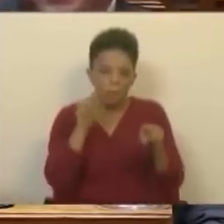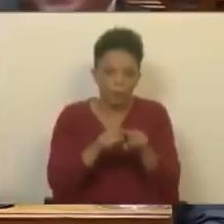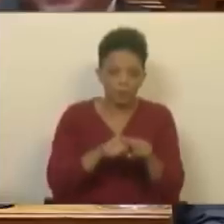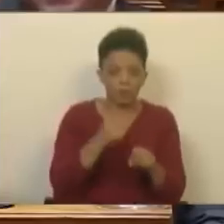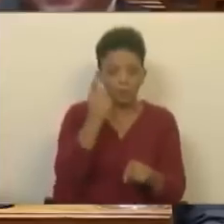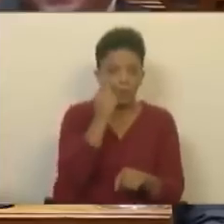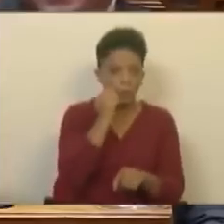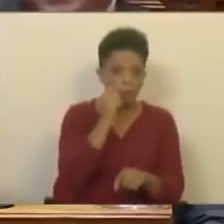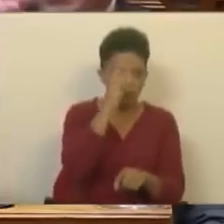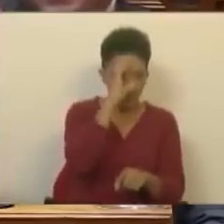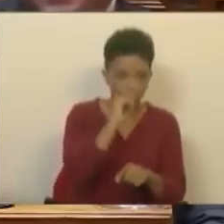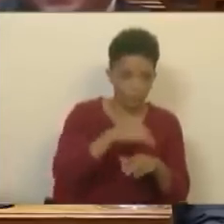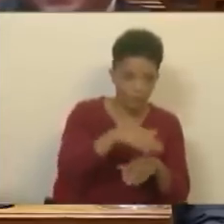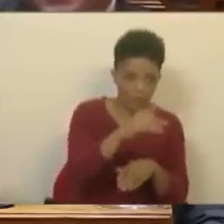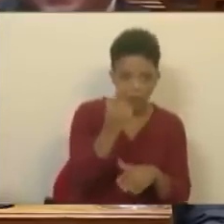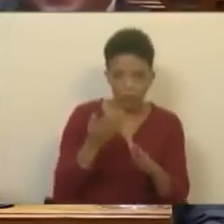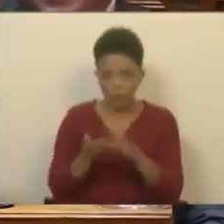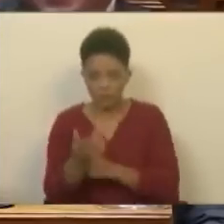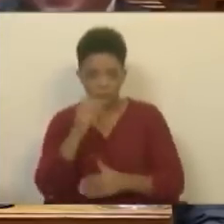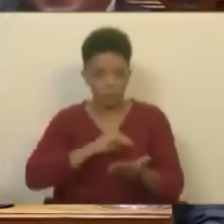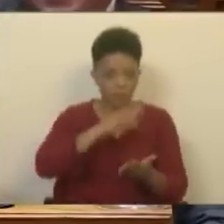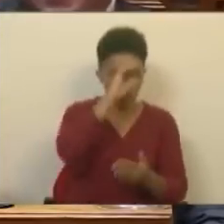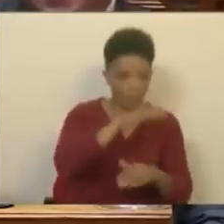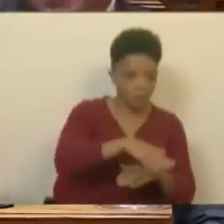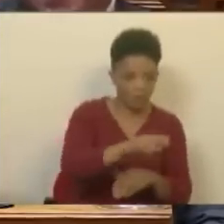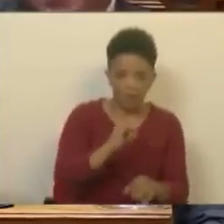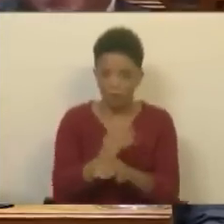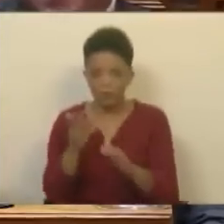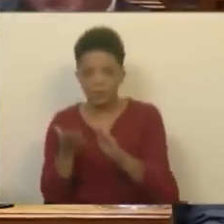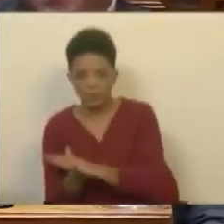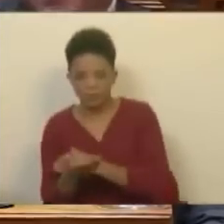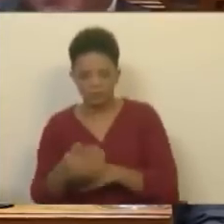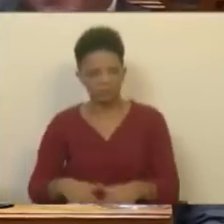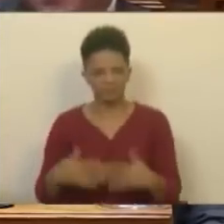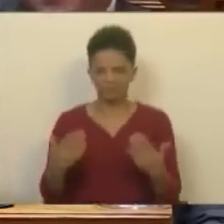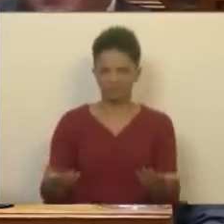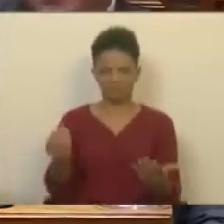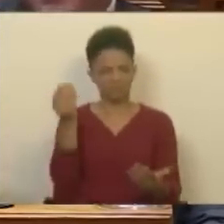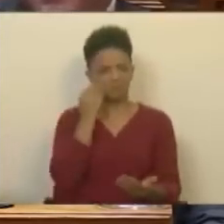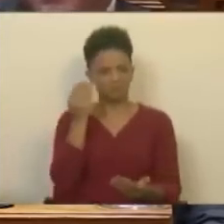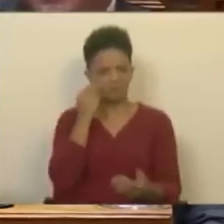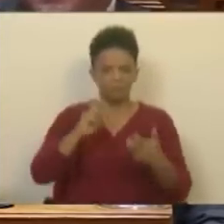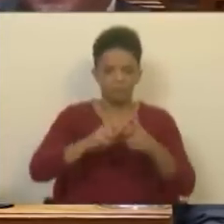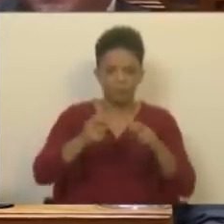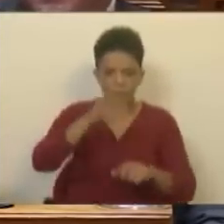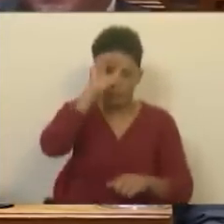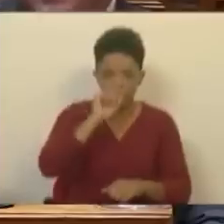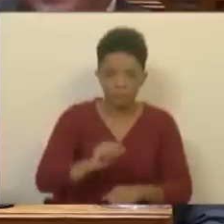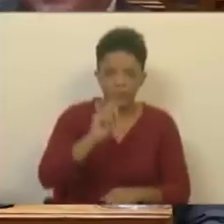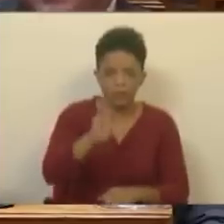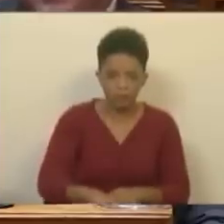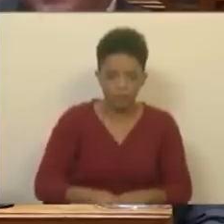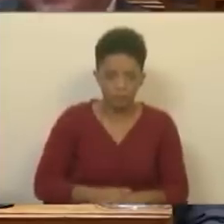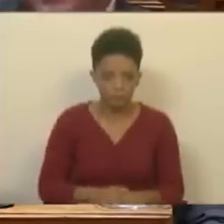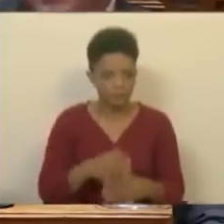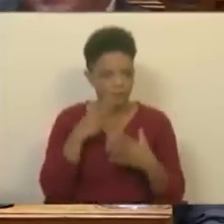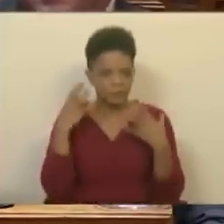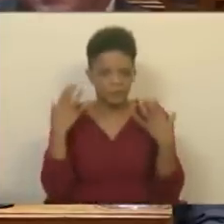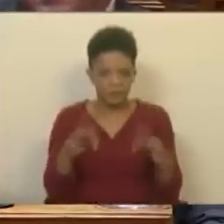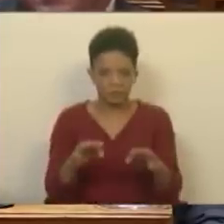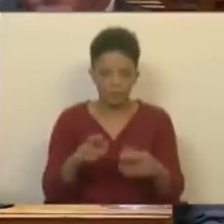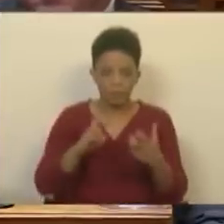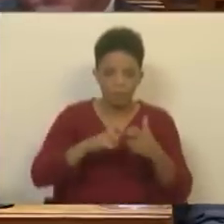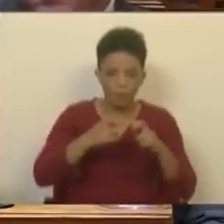ao outro que entra há um seta do estado que sai há outro que entra e repara como é que tem determinados problemas do seu governo de uma maneira muito simples